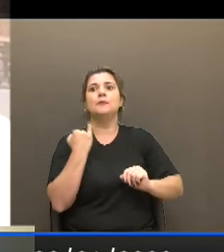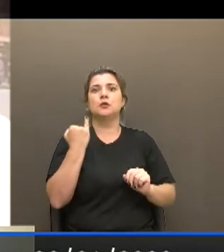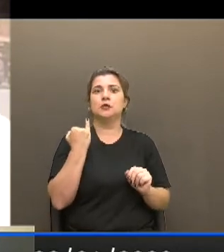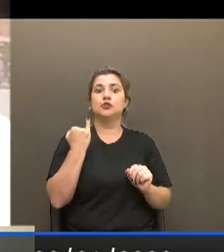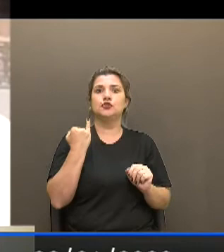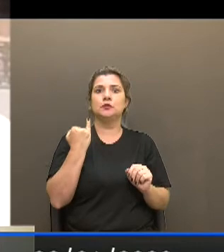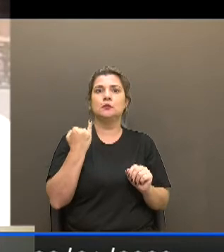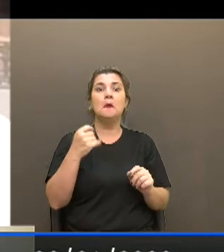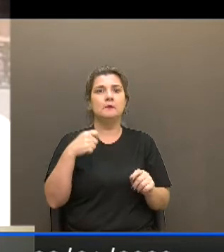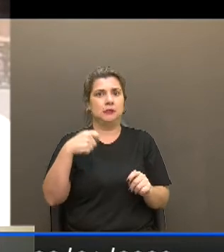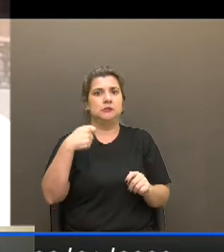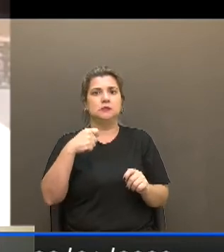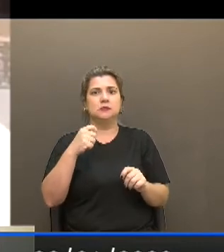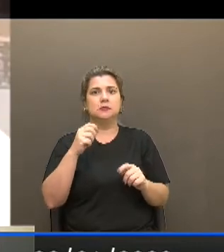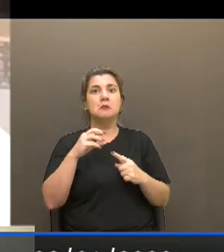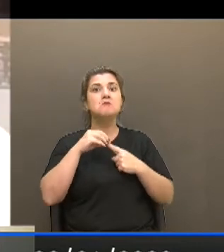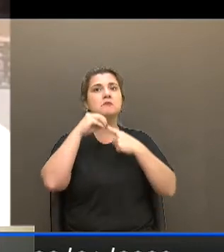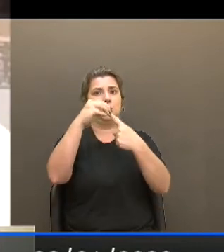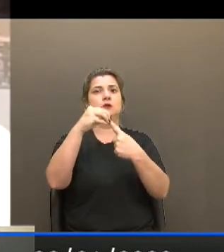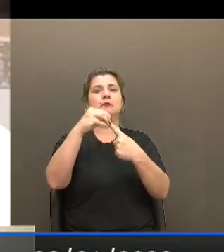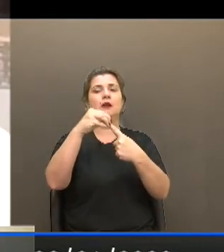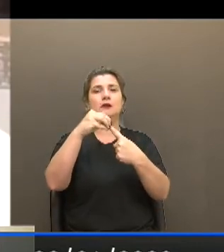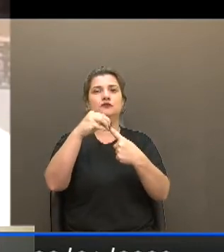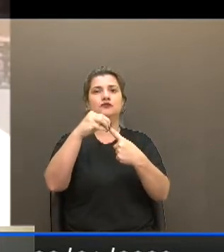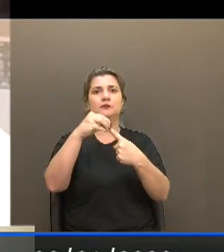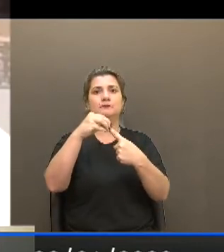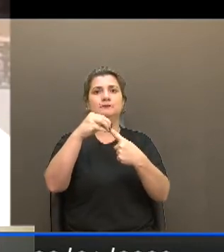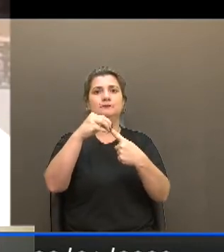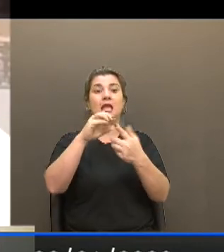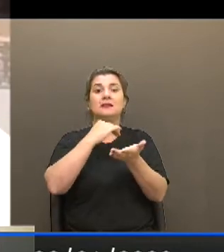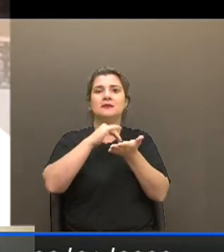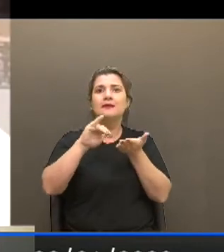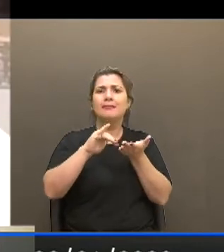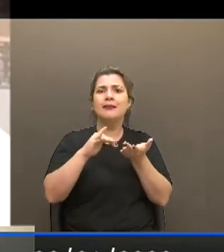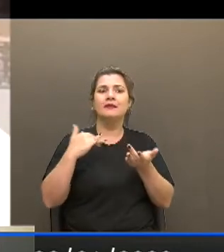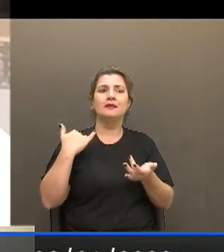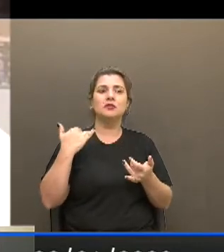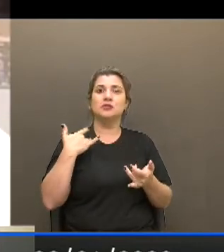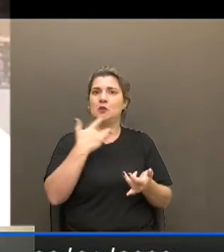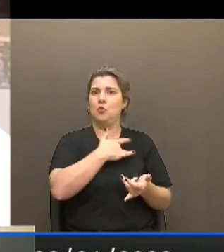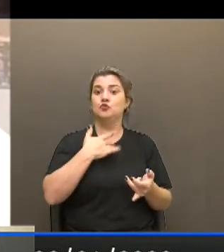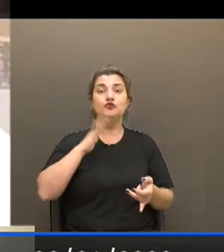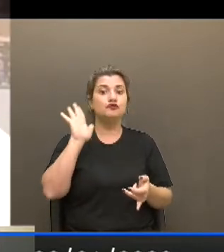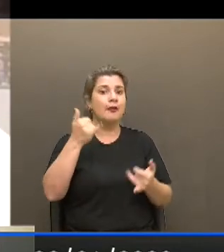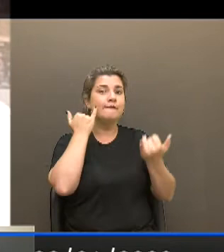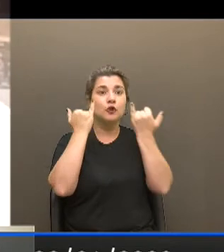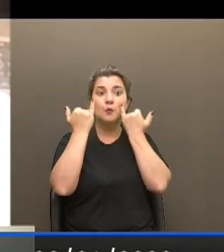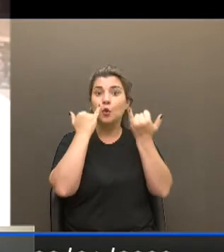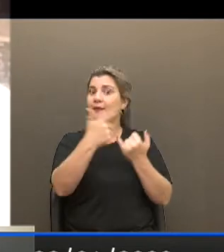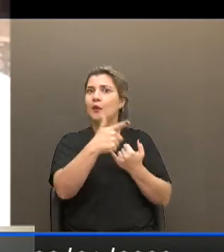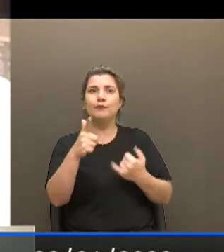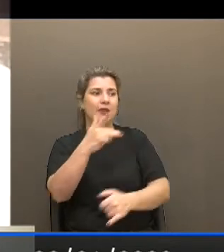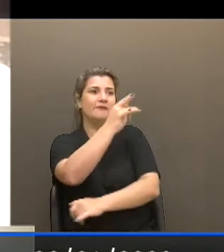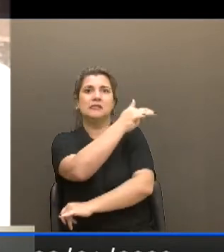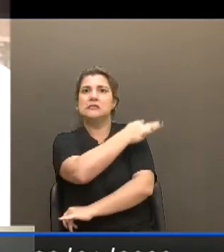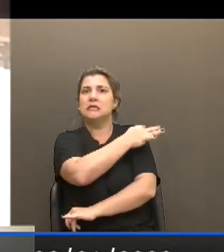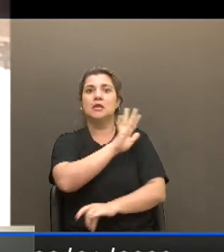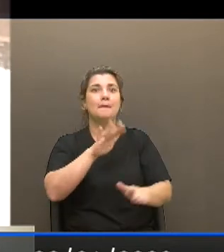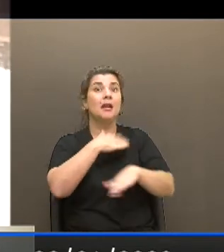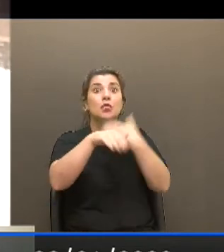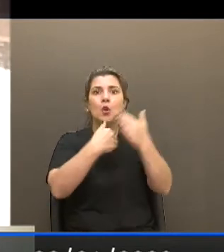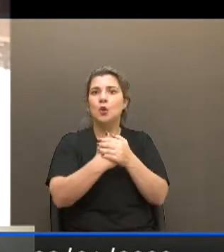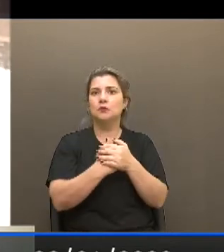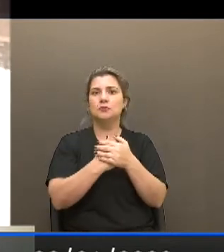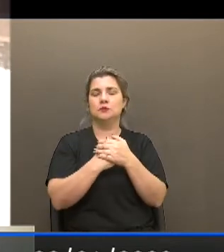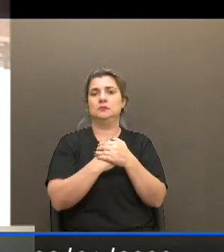que priorizar. A Secretaria de Saúde já disse que vacina não tem para todos que têm necessidade. Então, vamos ver o que é